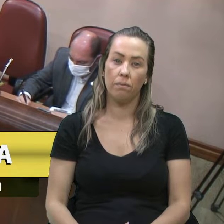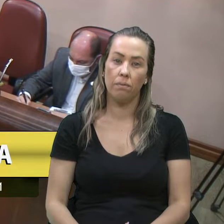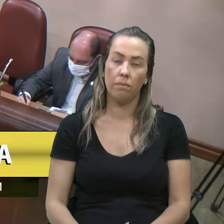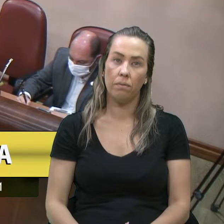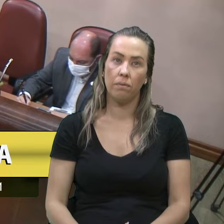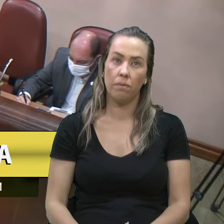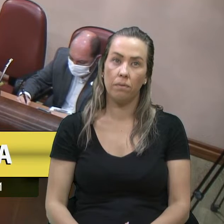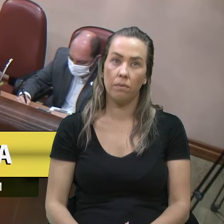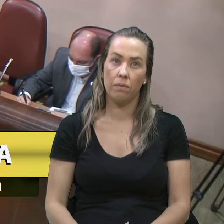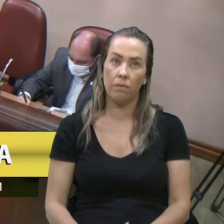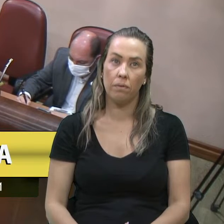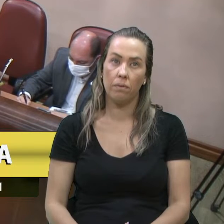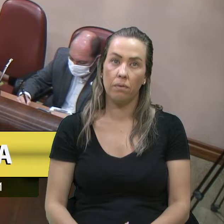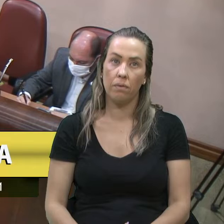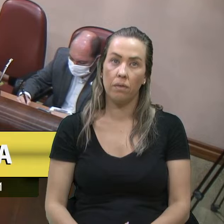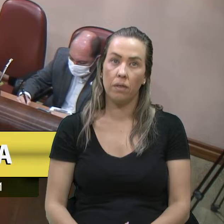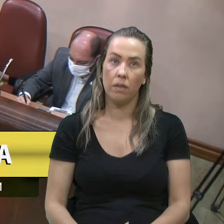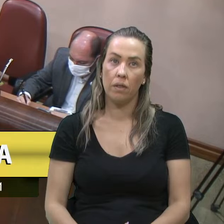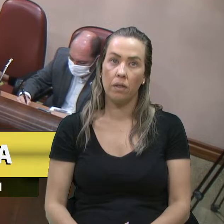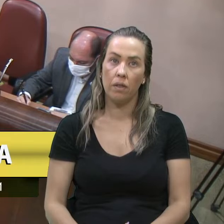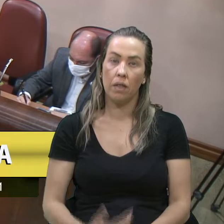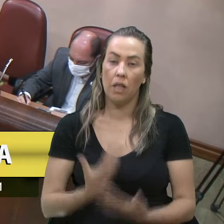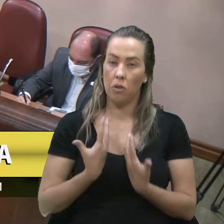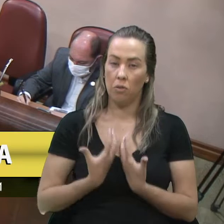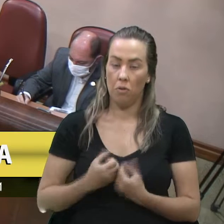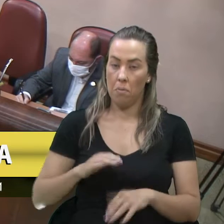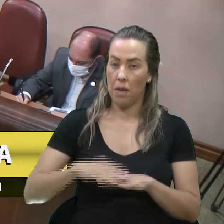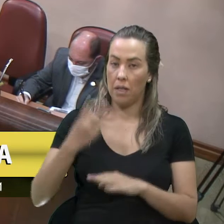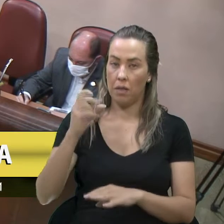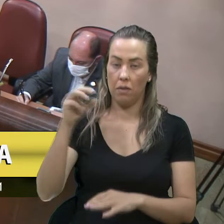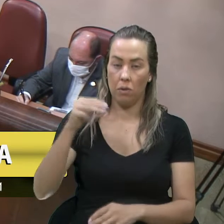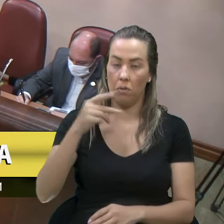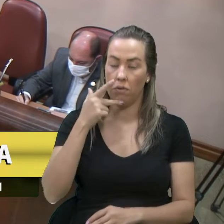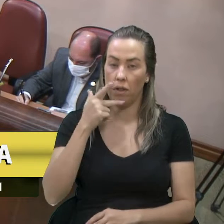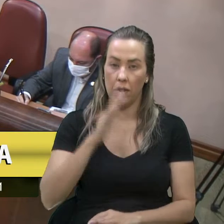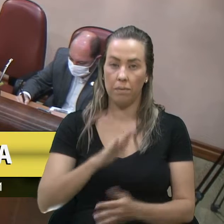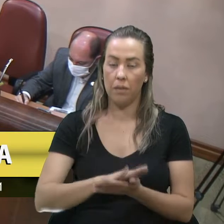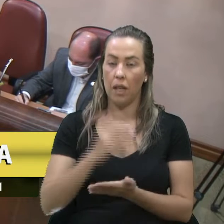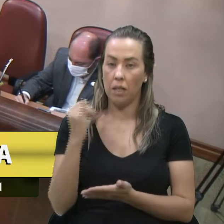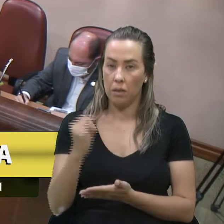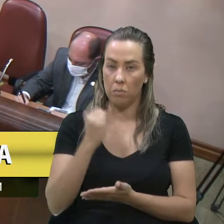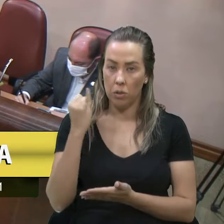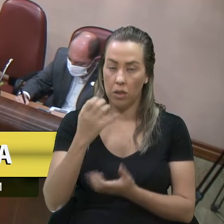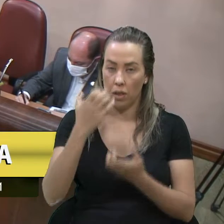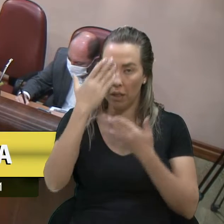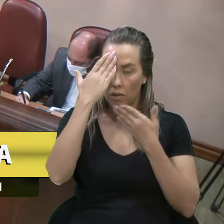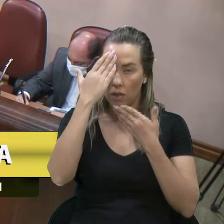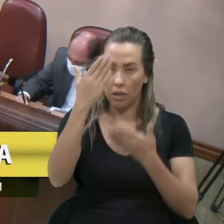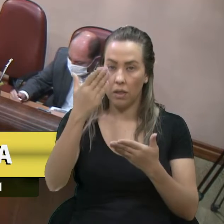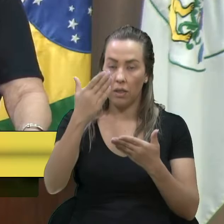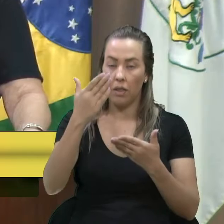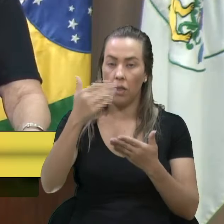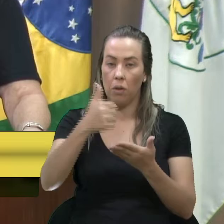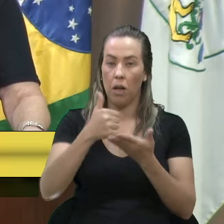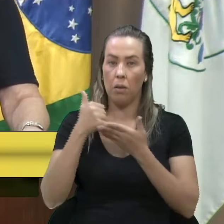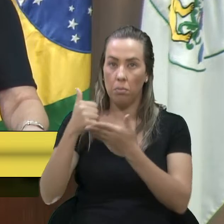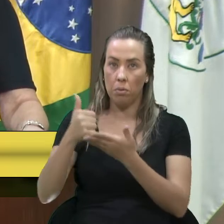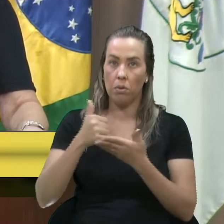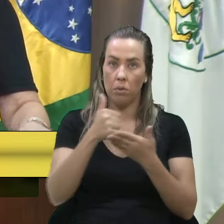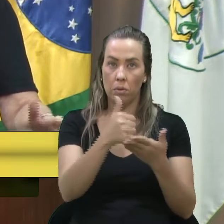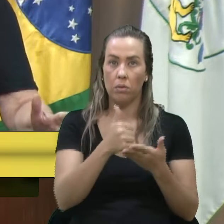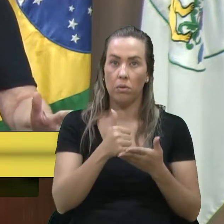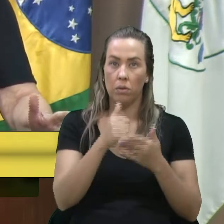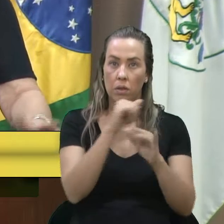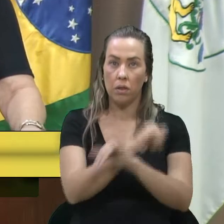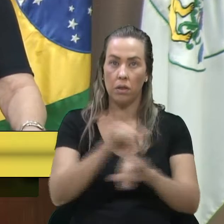Eu prometo que eu não vou cansar vocês mais 20 minutos. Mas acho que são importantes, queria agradecer as contribuições e queria só